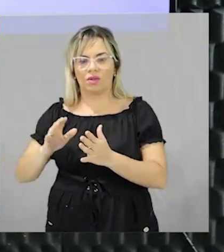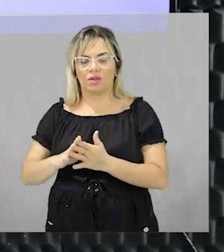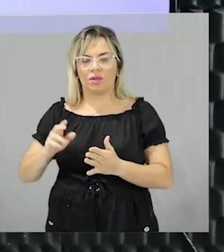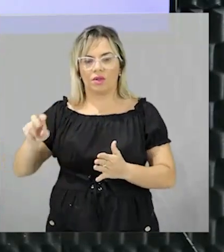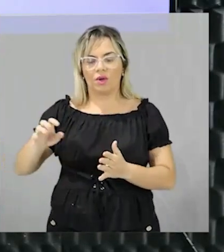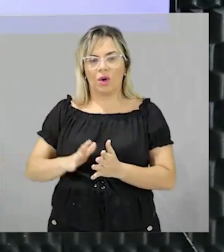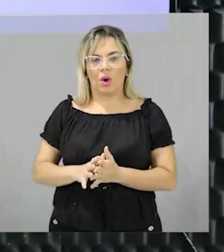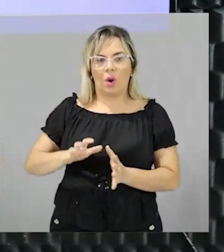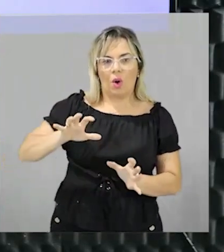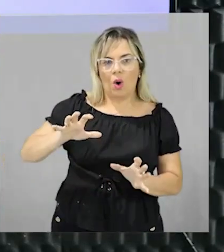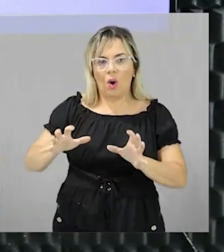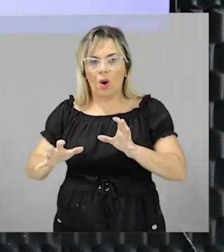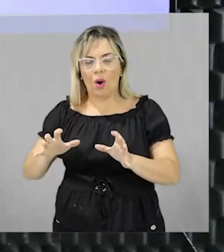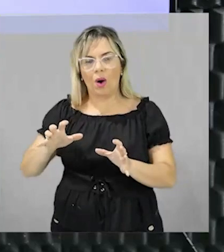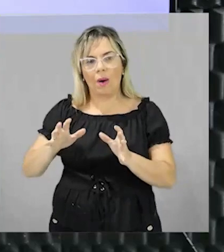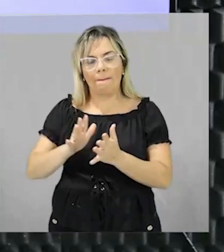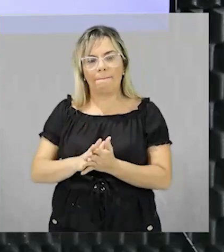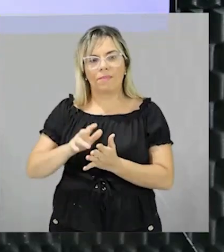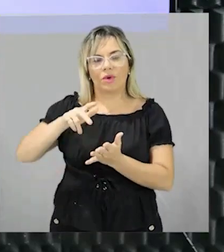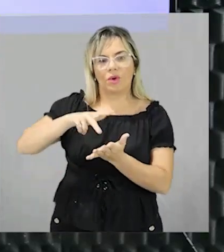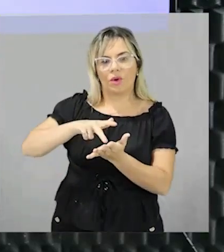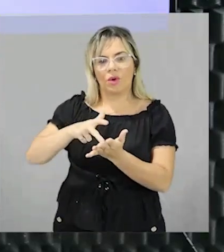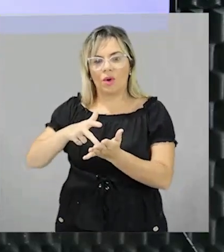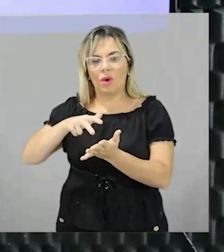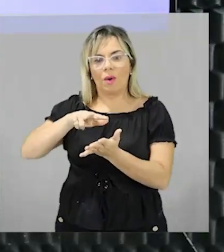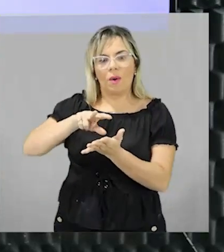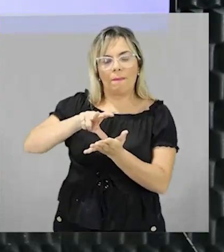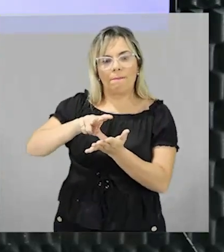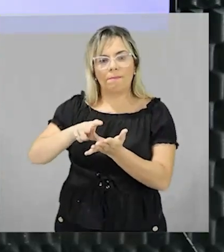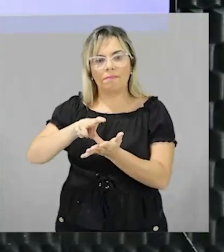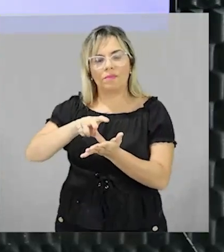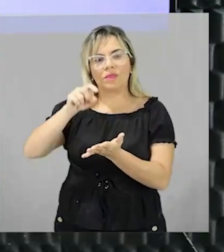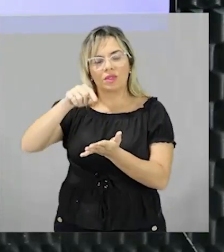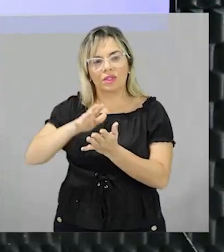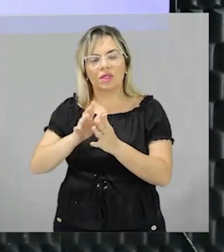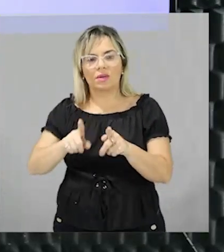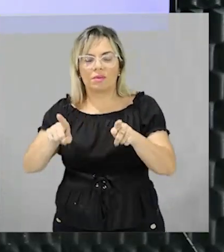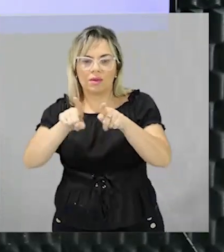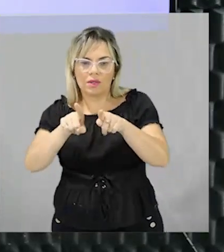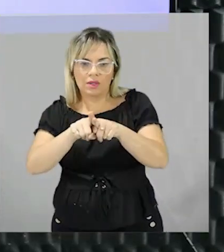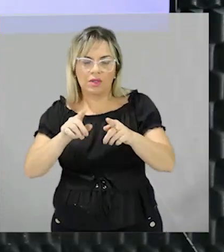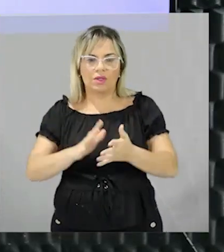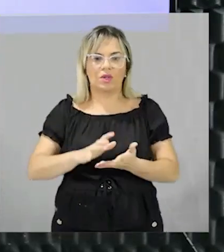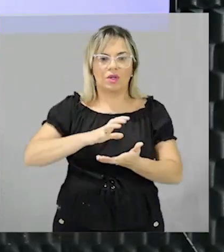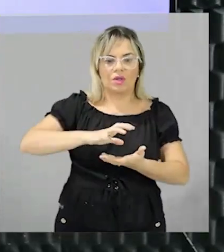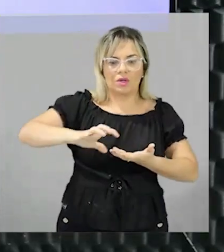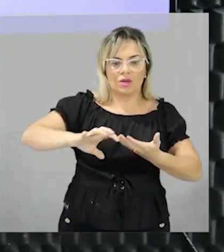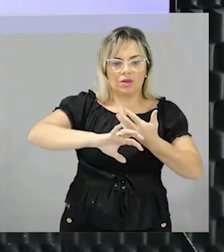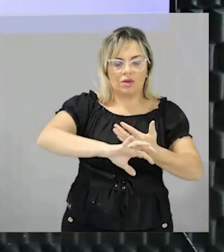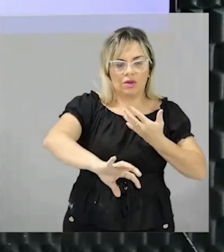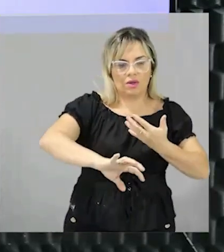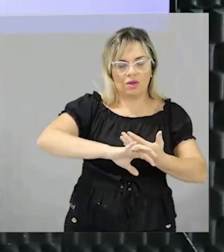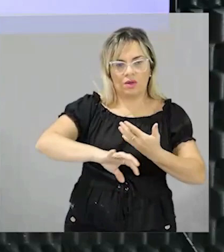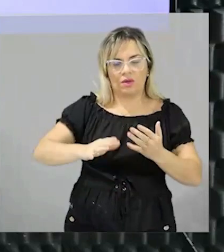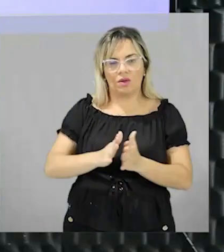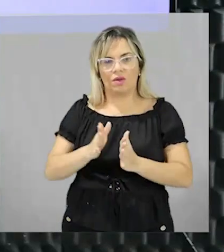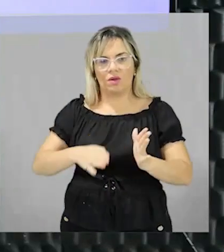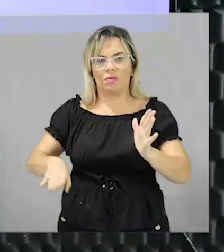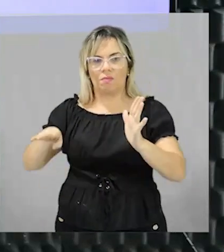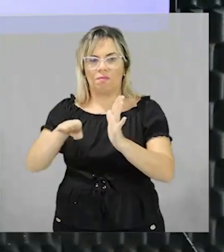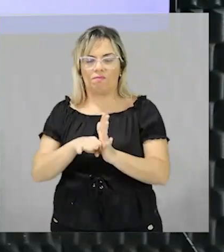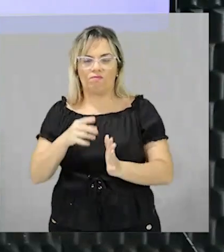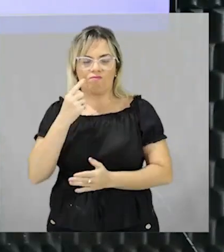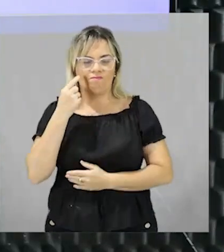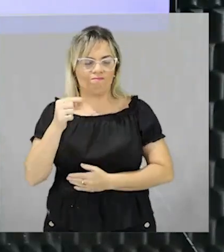répteis, como dos dinossauros, tá certo? E os nossos continentes continuam a se fragmentar. E quando eles chegam numa